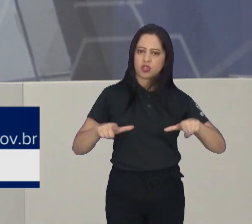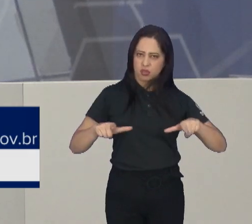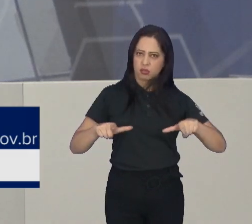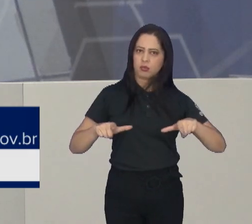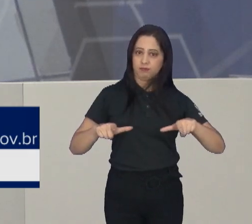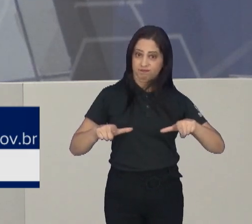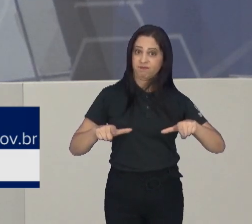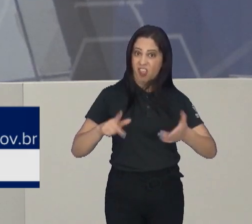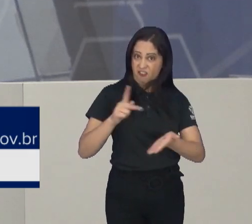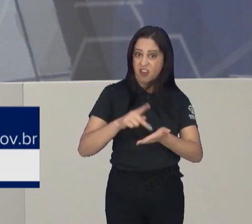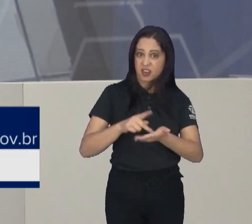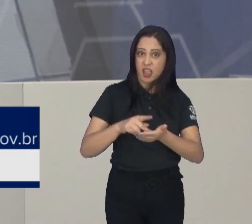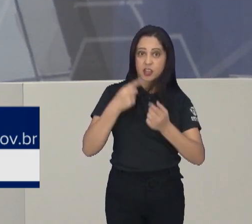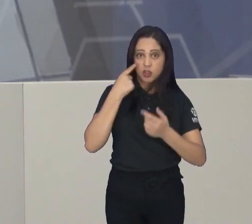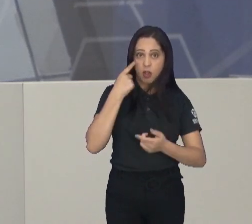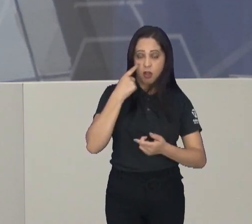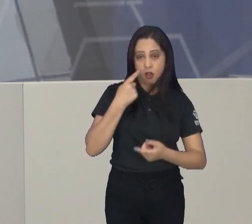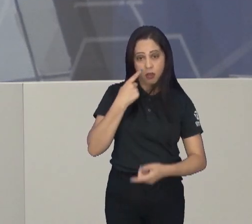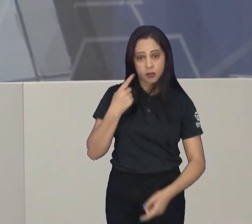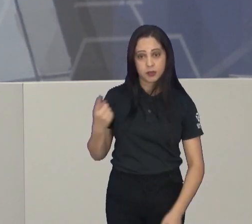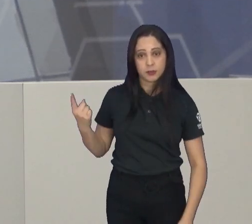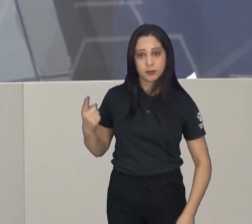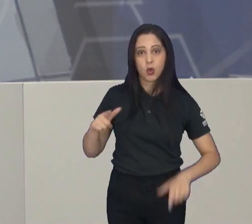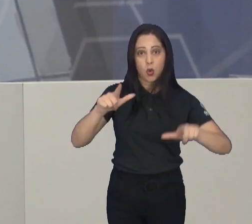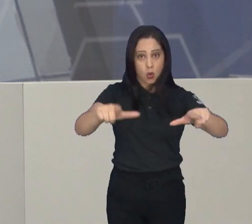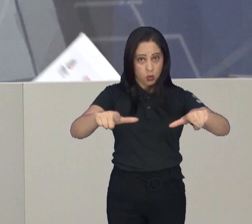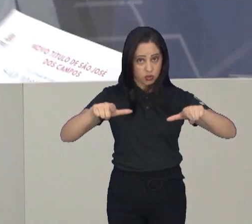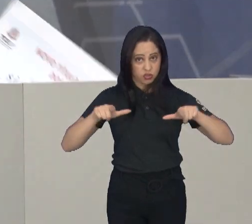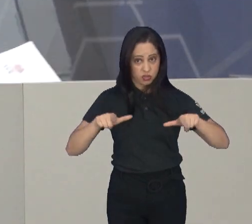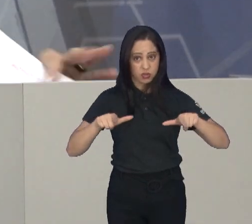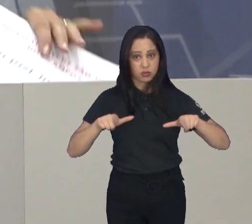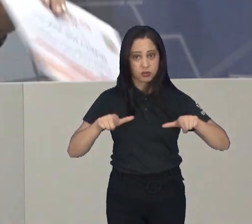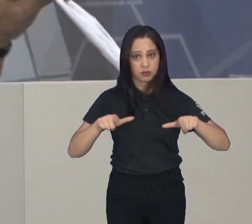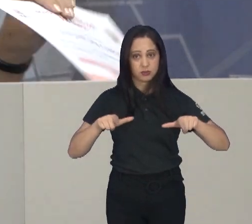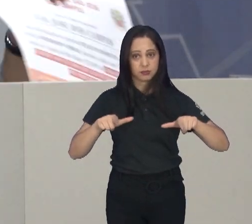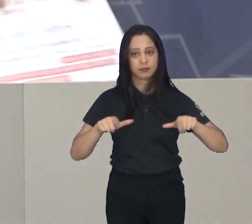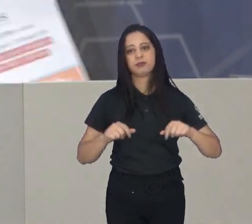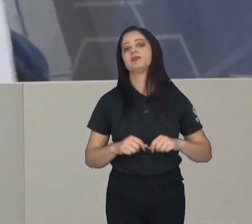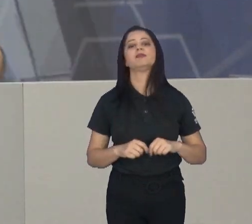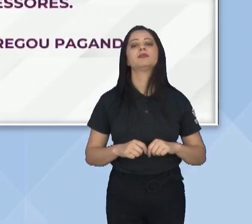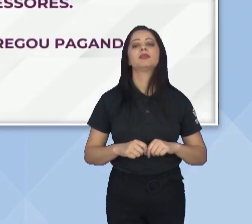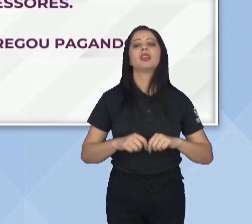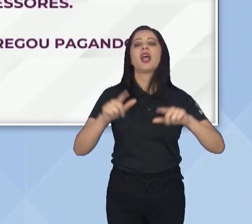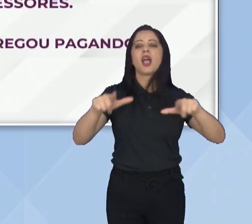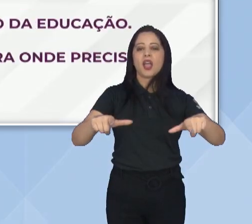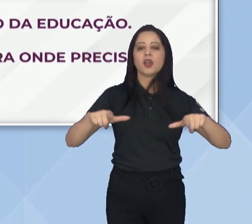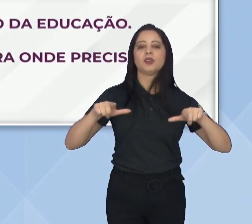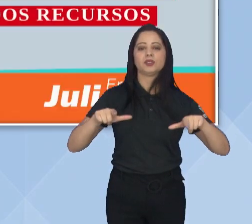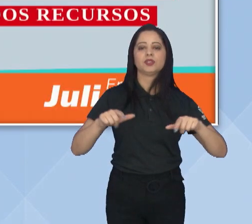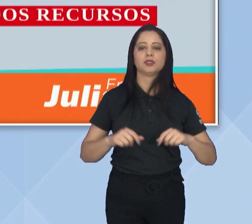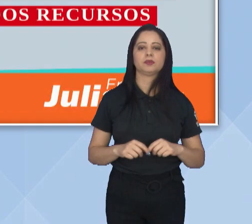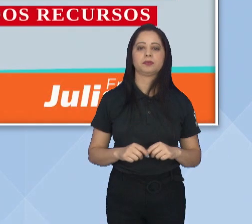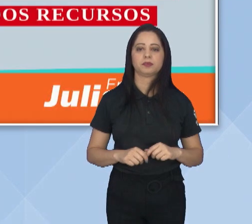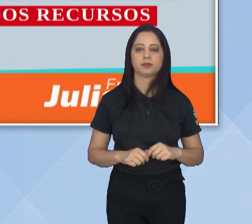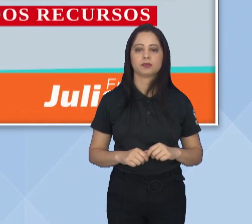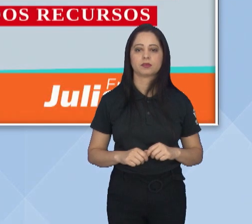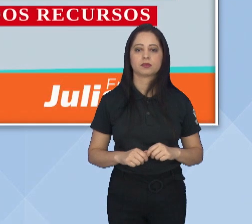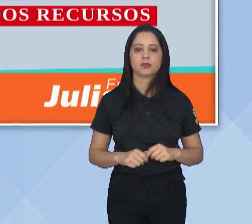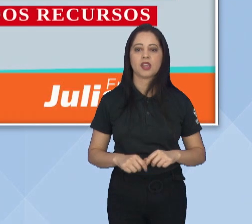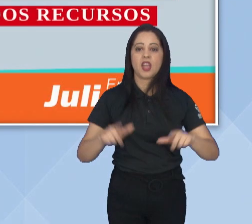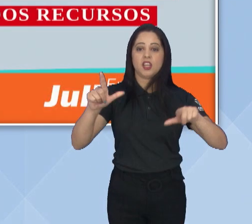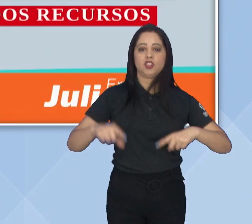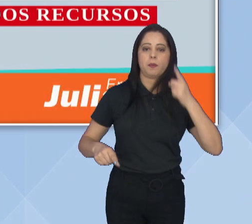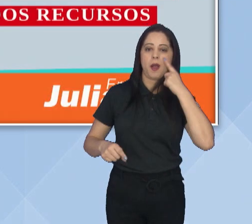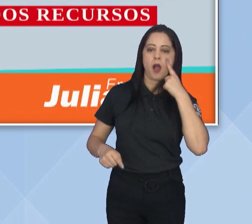mesmo, esse é verdade, pode passar, por favor. Recebeu mesmo, é o título, por favor, próximo. É